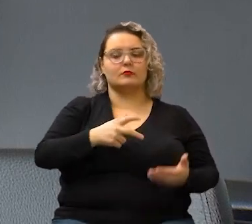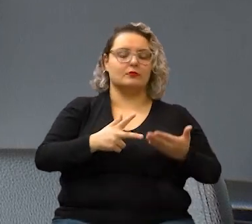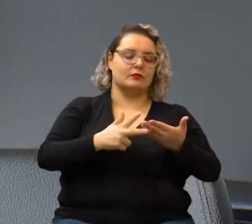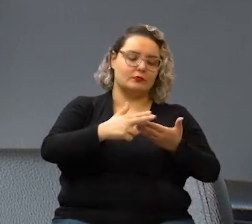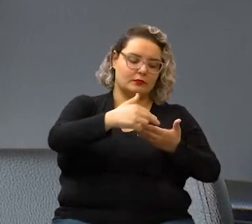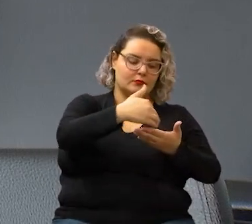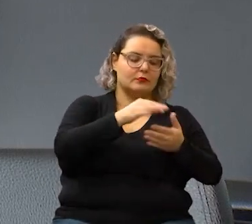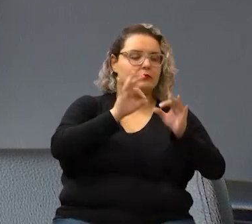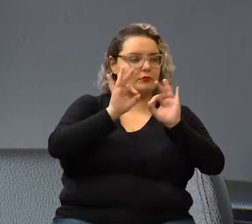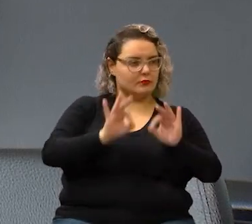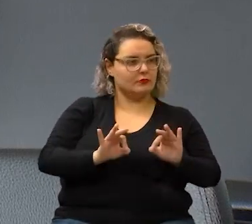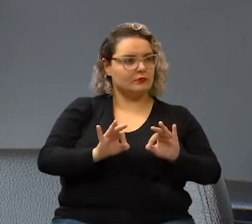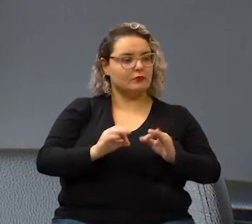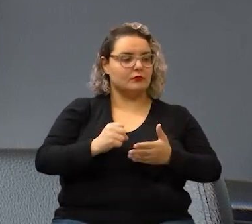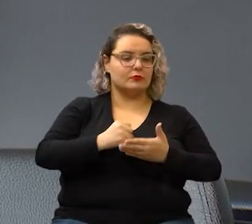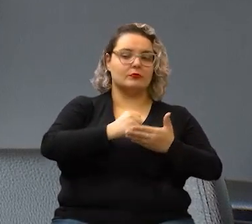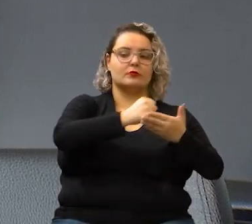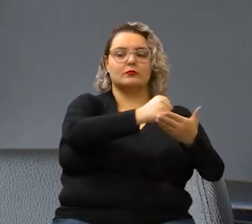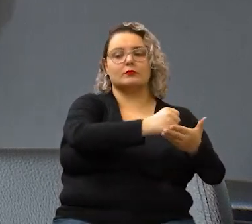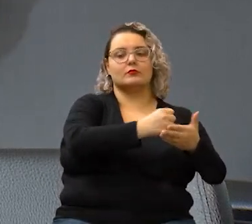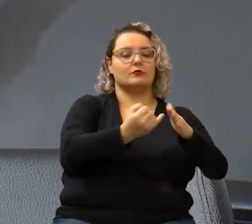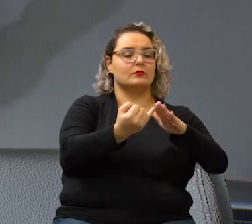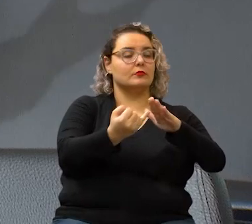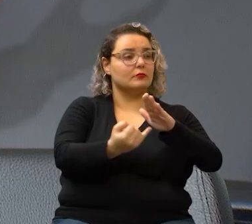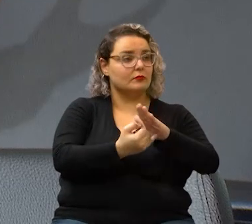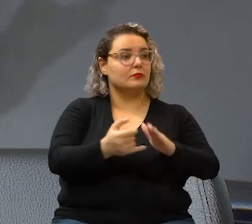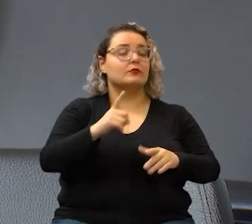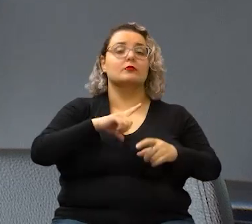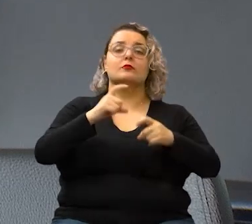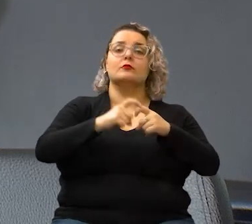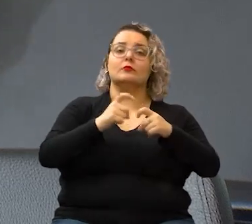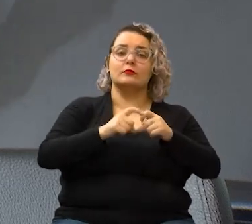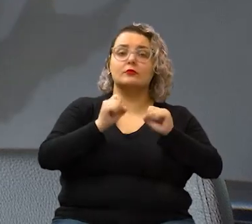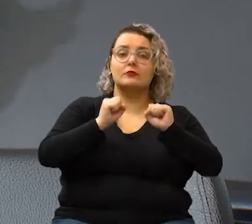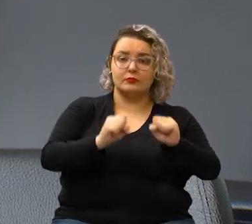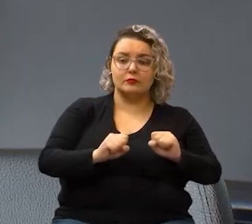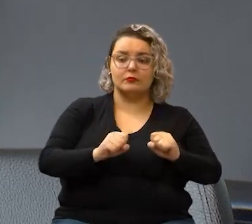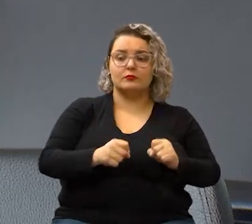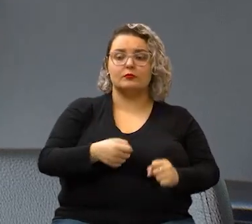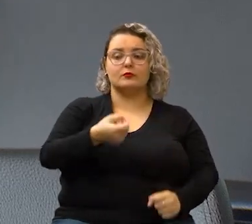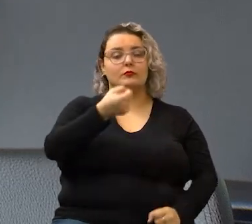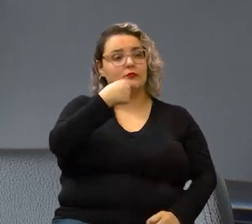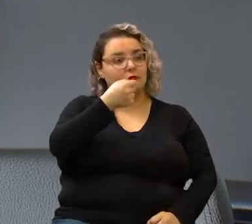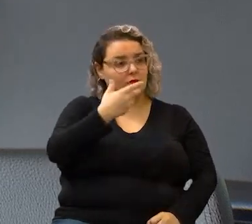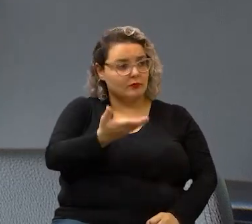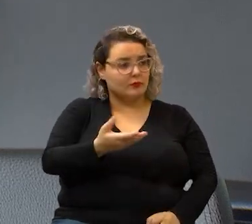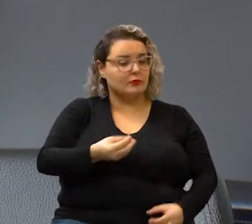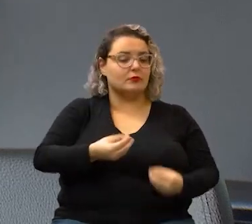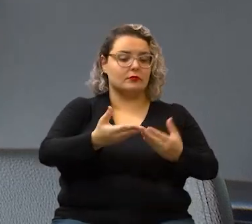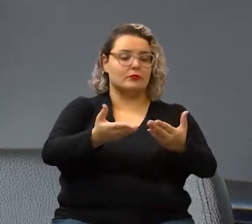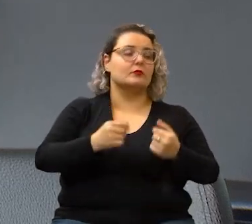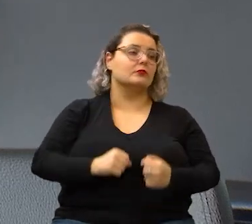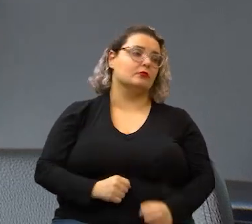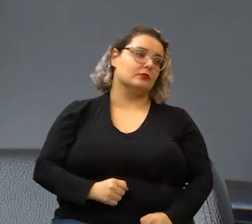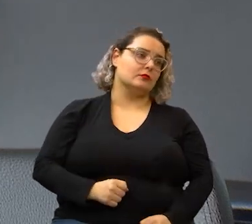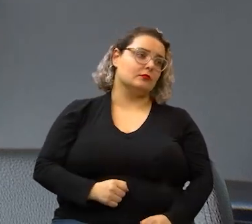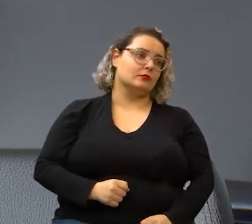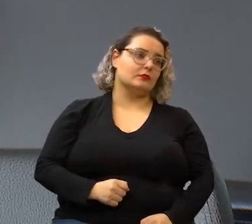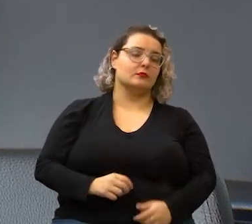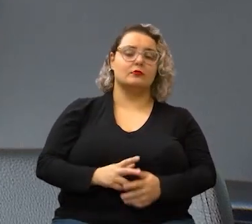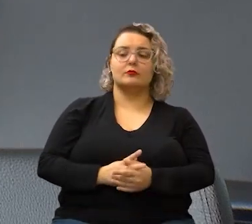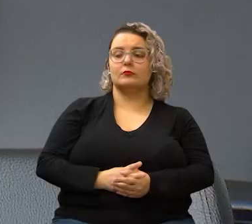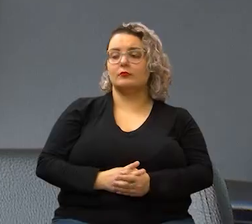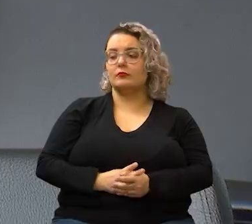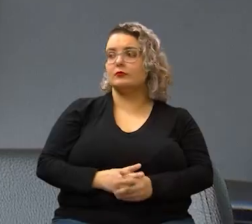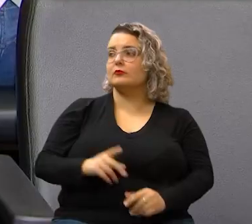eu recorto, deixo certinho. Aí eu levo para as entidades, onde que tem médico que possa passar para frente